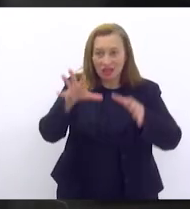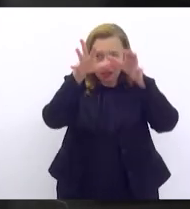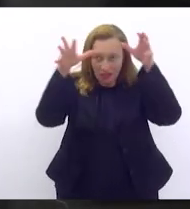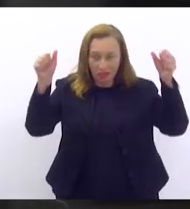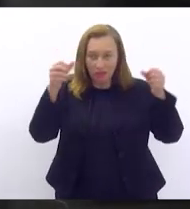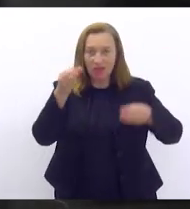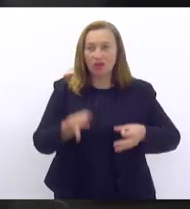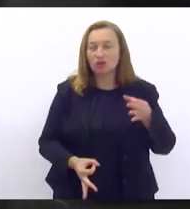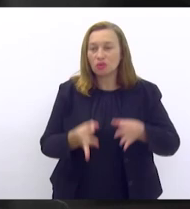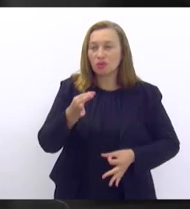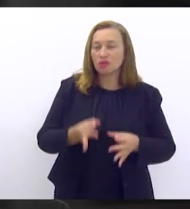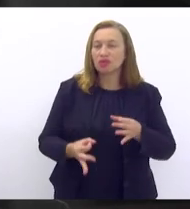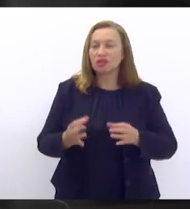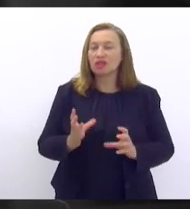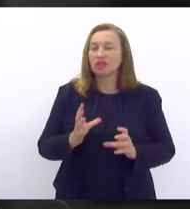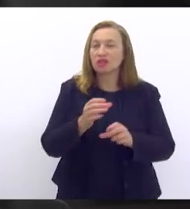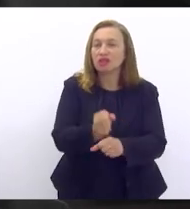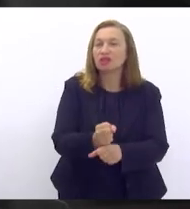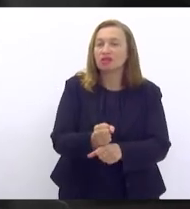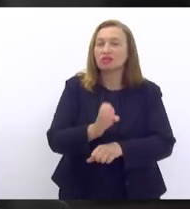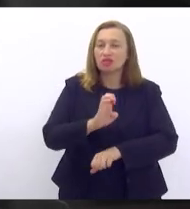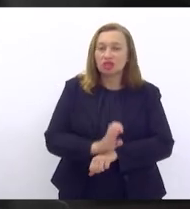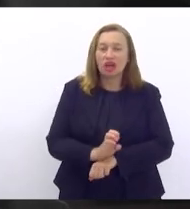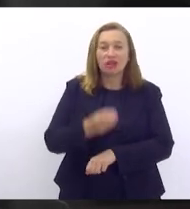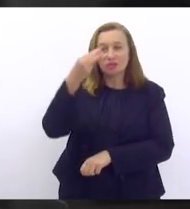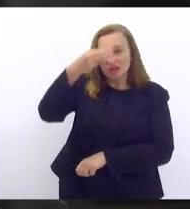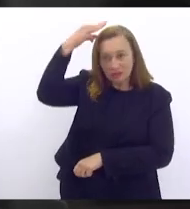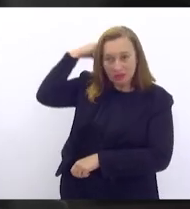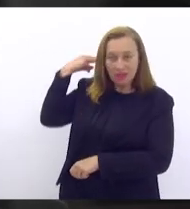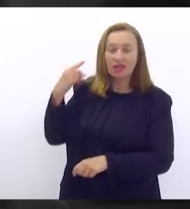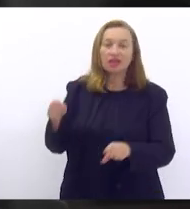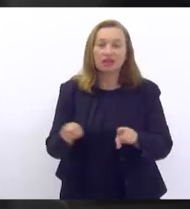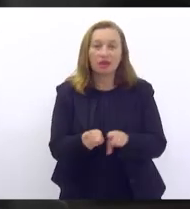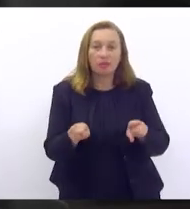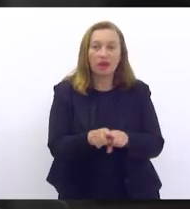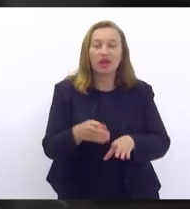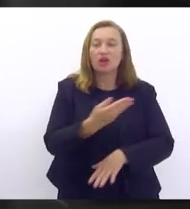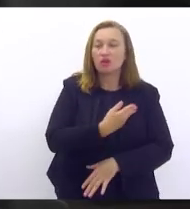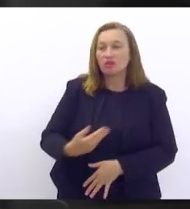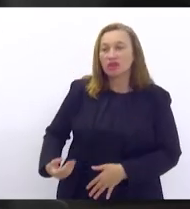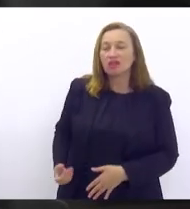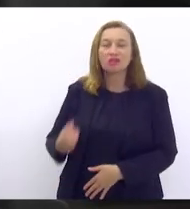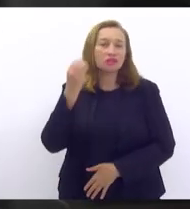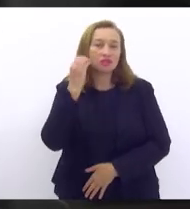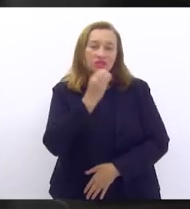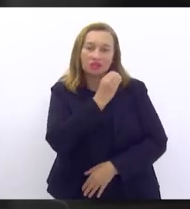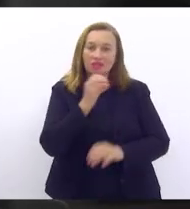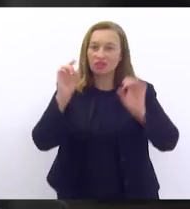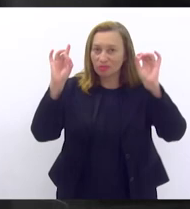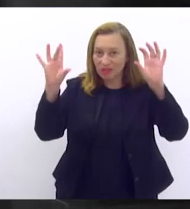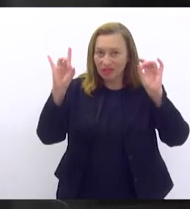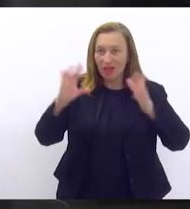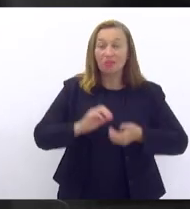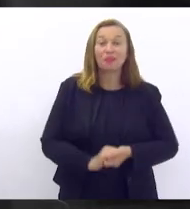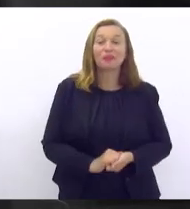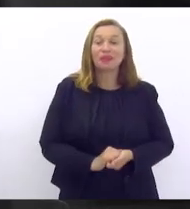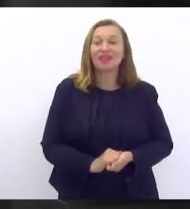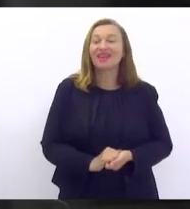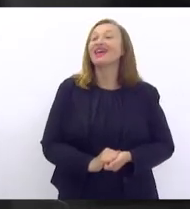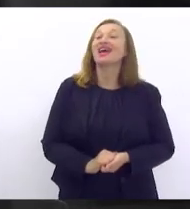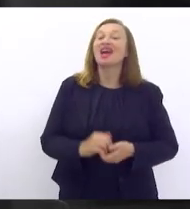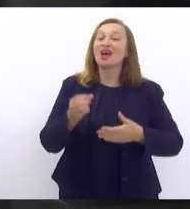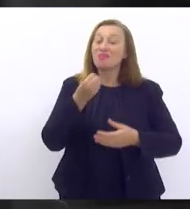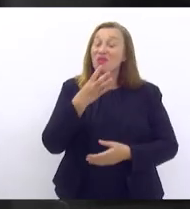Márcio Pacheco, e ao nosso governador, Cláudio Castro, de maneira especial. Importante